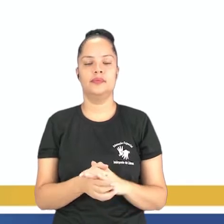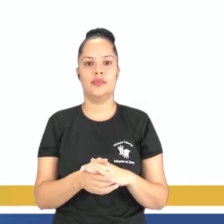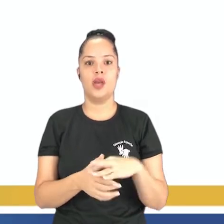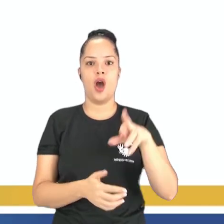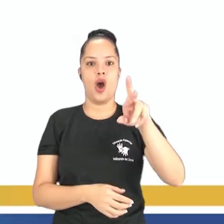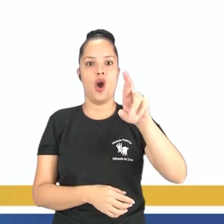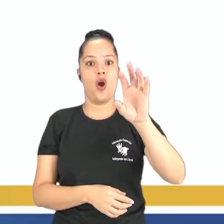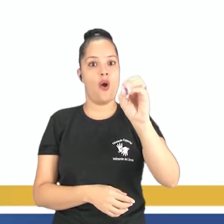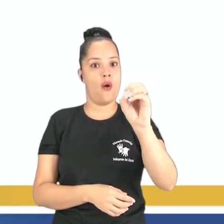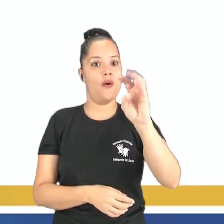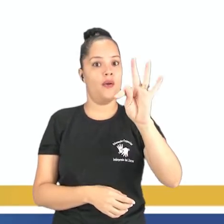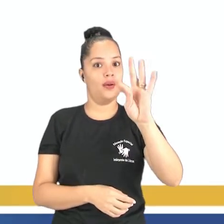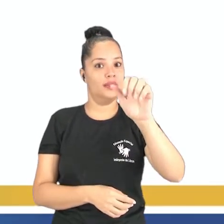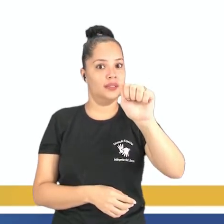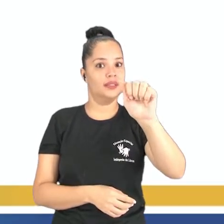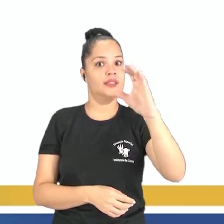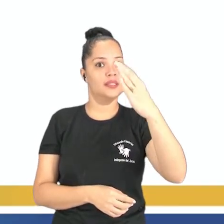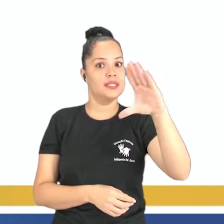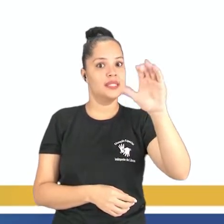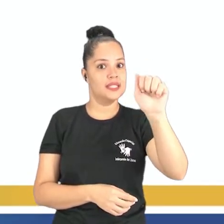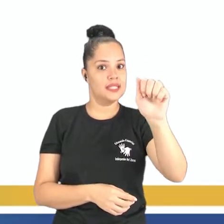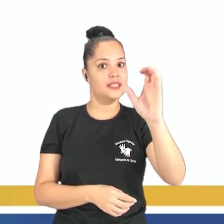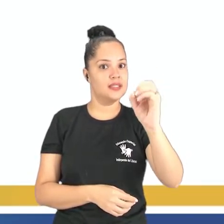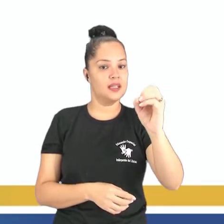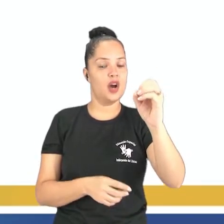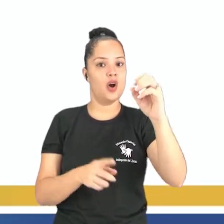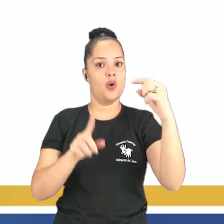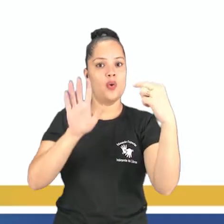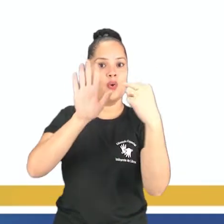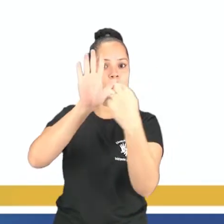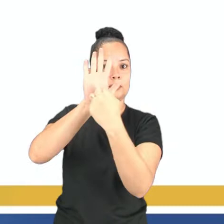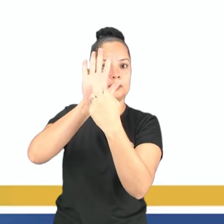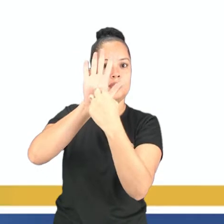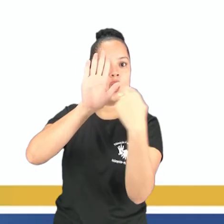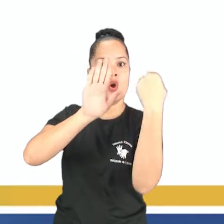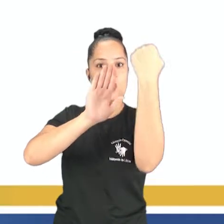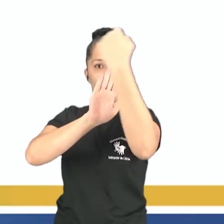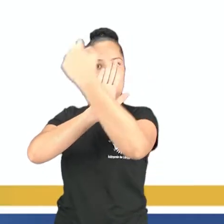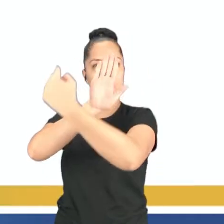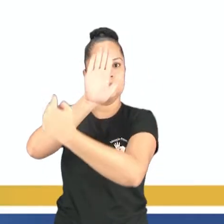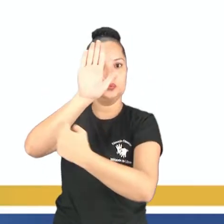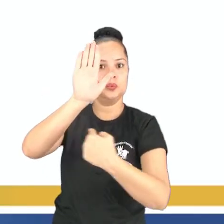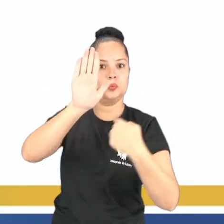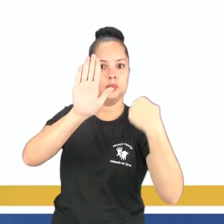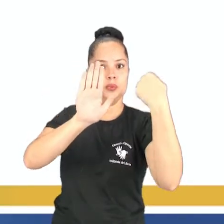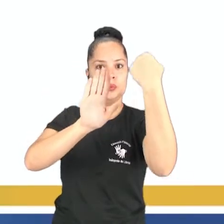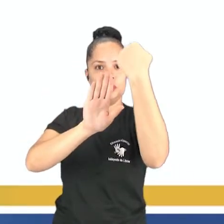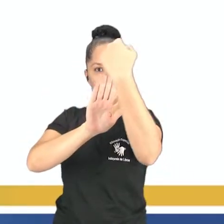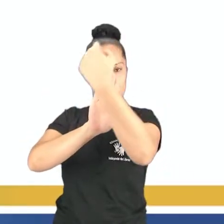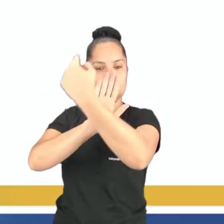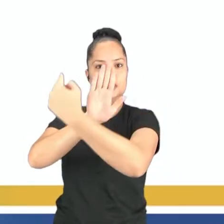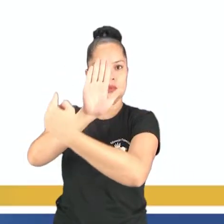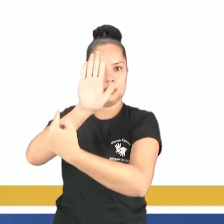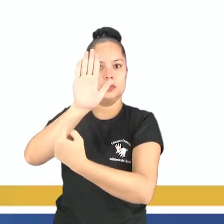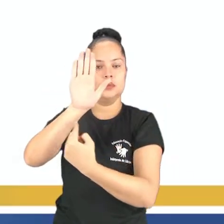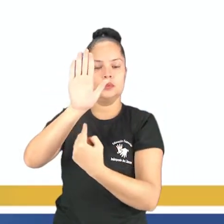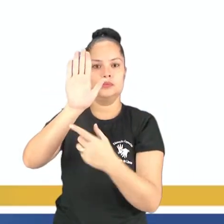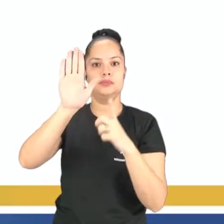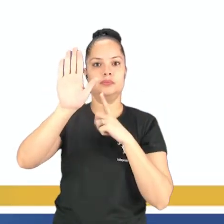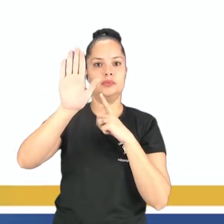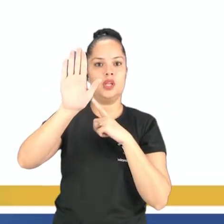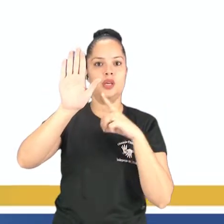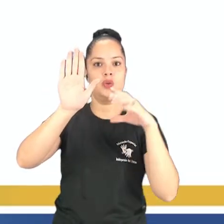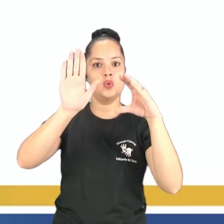Então, a rotação ou simetria radial é o giro de uma forma, ao redor de um ponto chamado de centro de